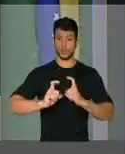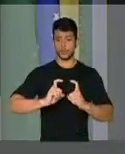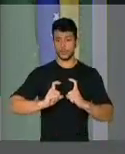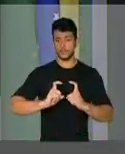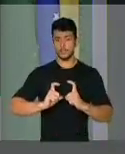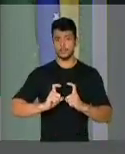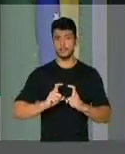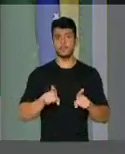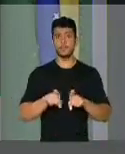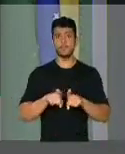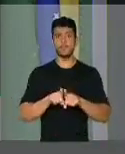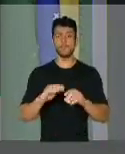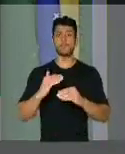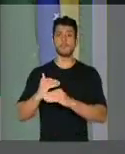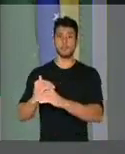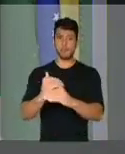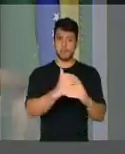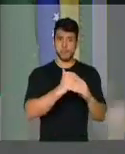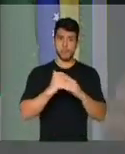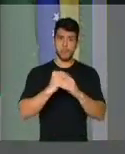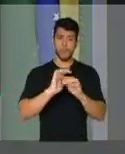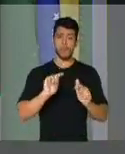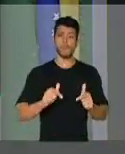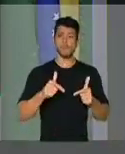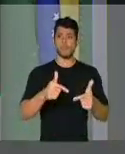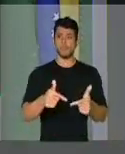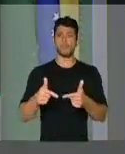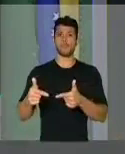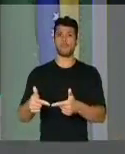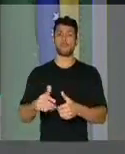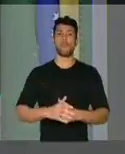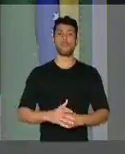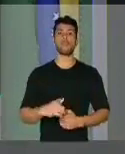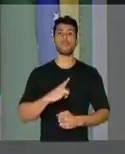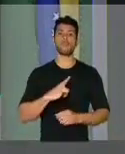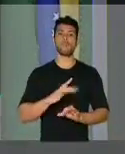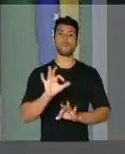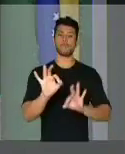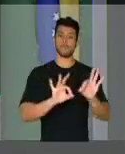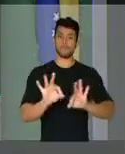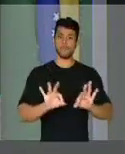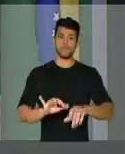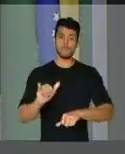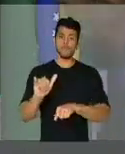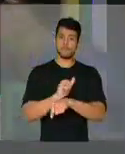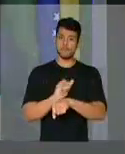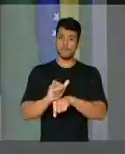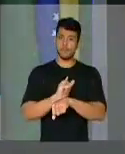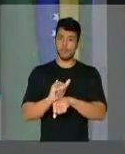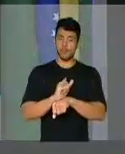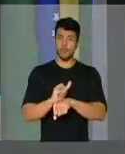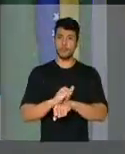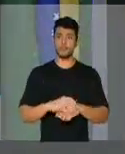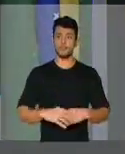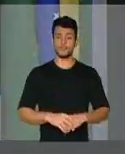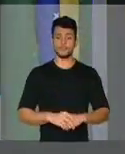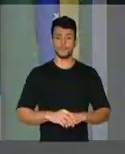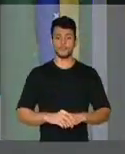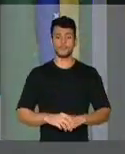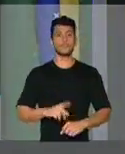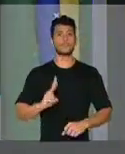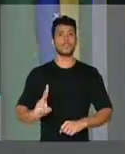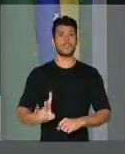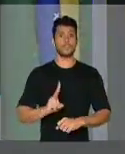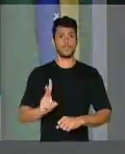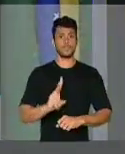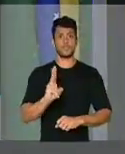a padronização das ações, com planejamento estratégico e sistêmico,